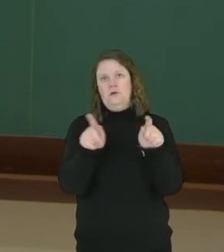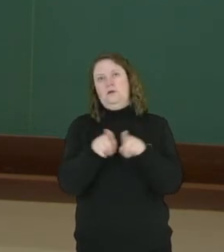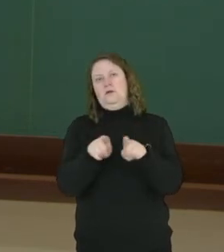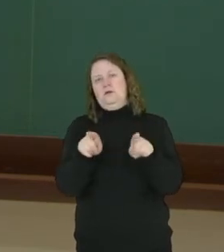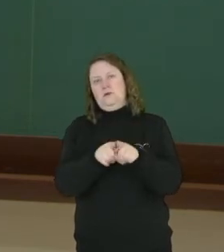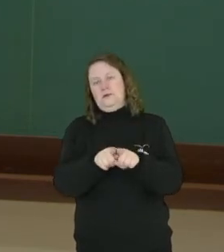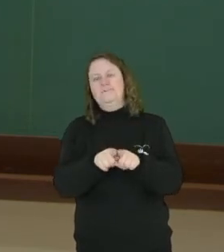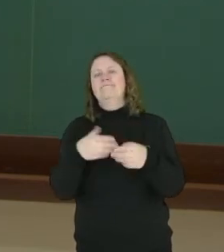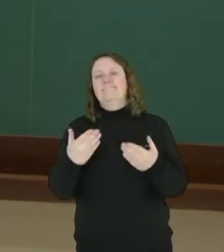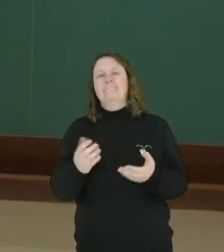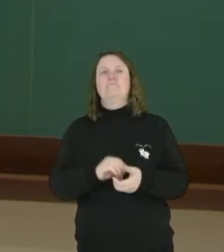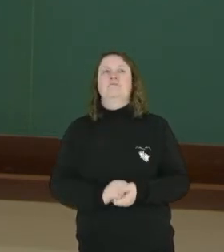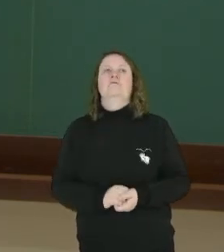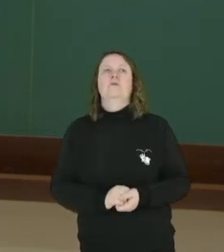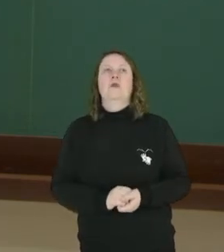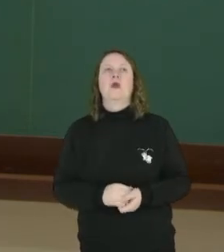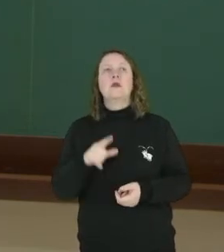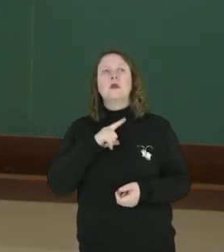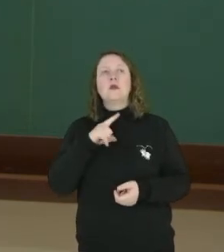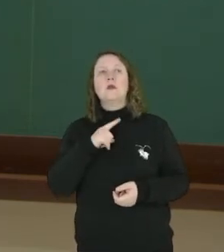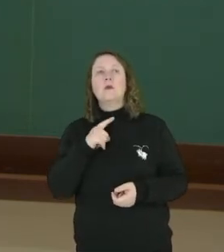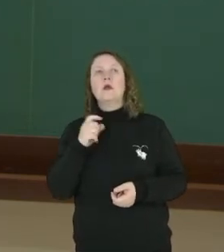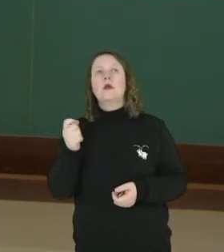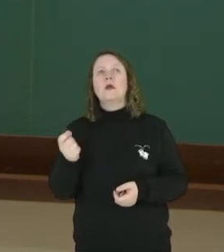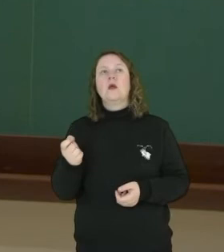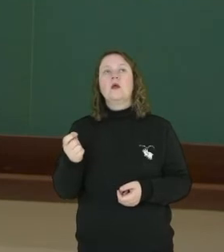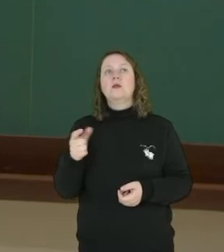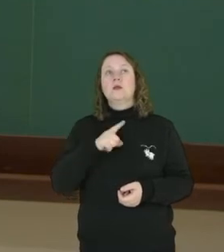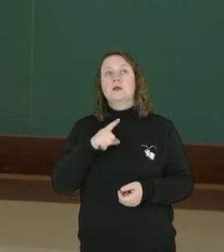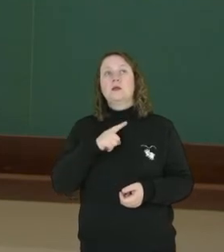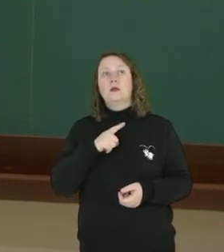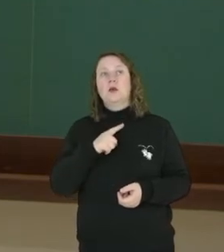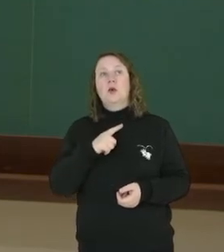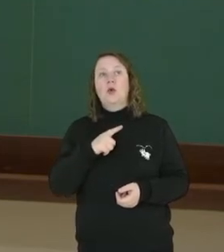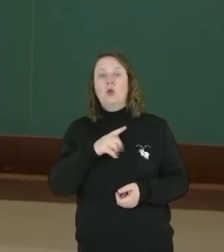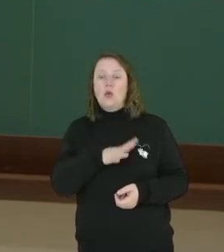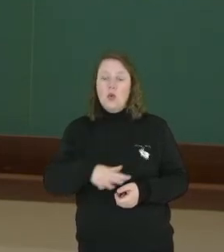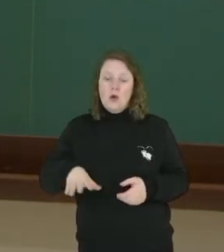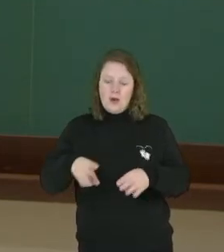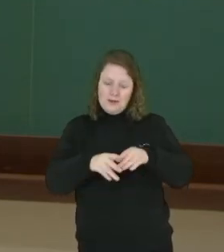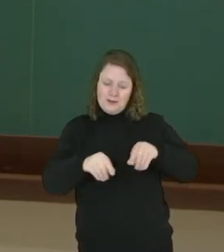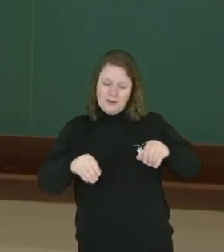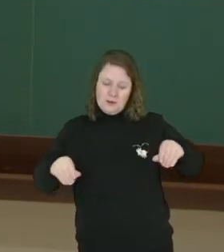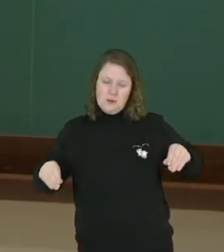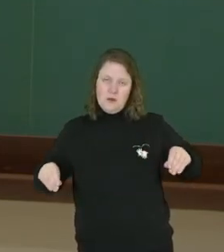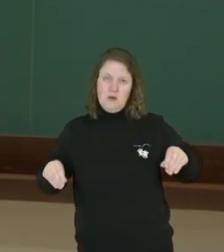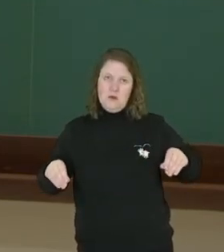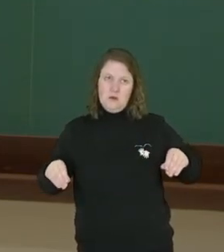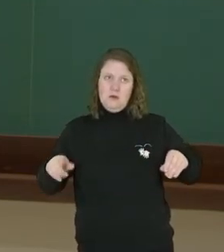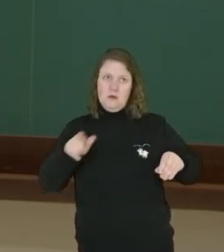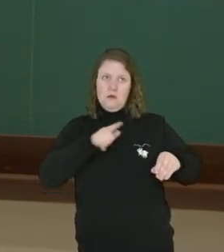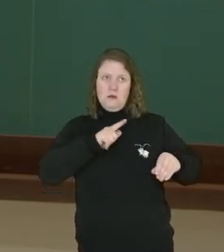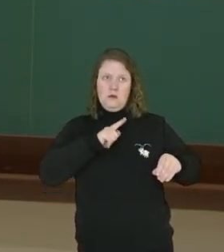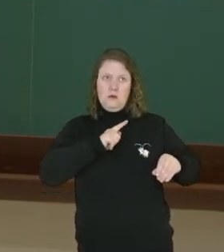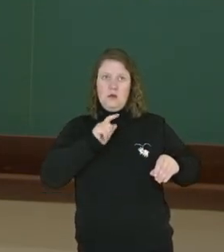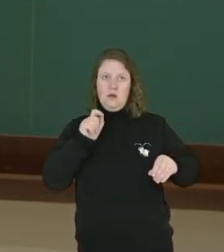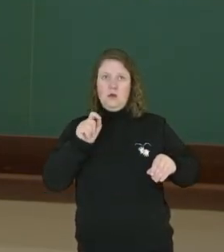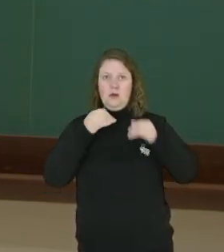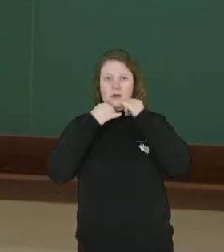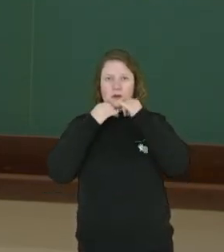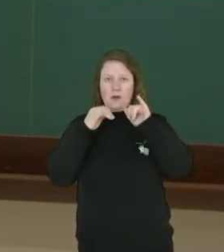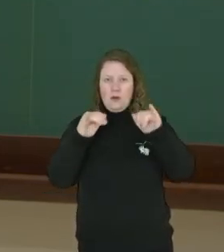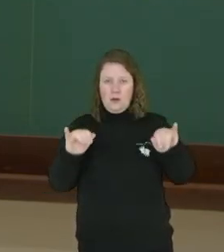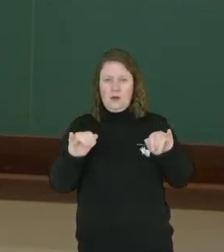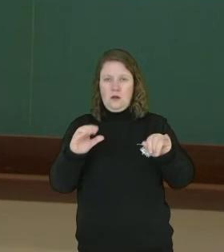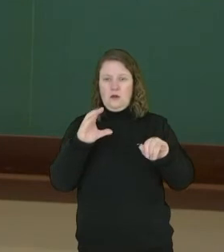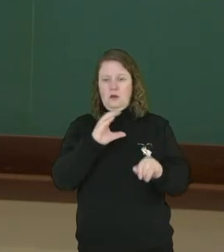energia sonora, térmica e deformação no solo. Então, nesse caso aqui, a energia cinética do bloco